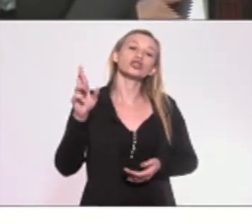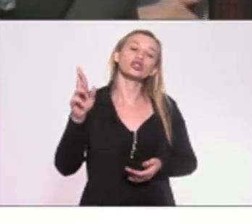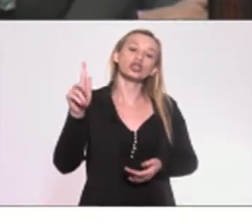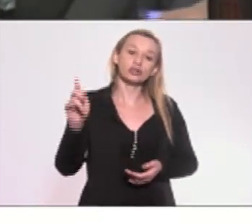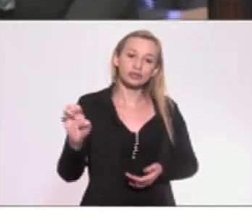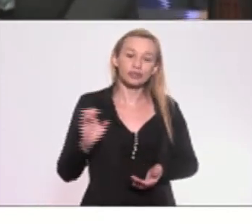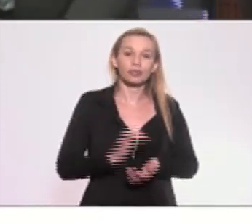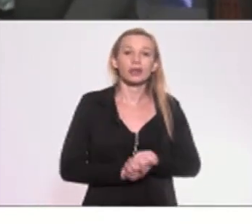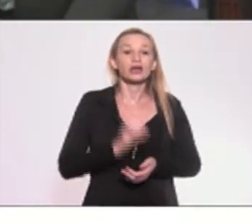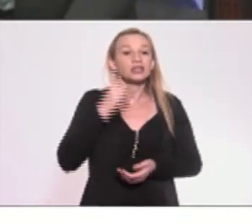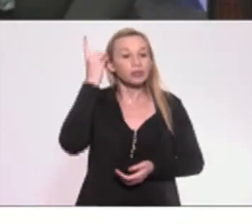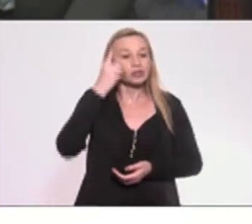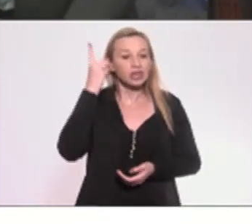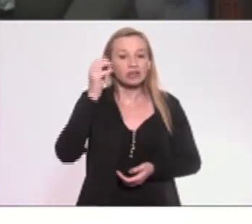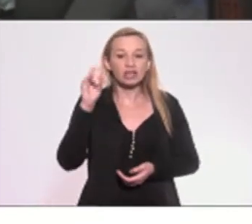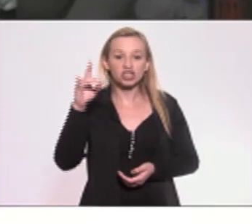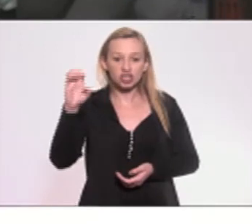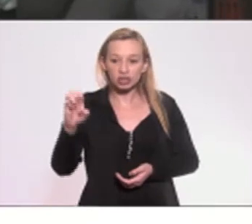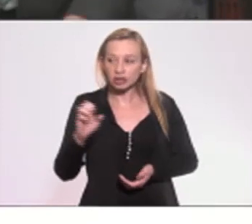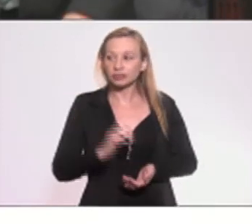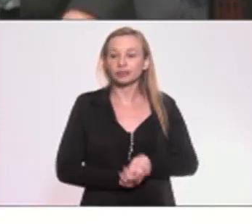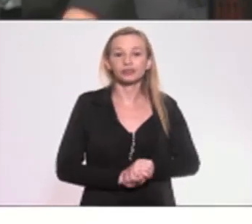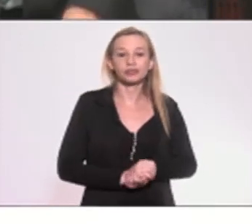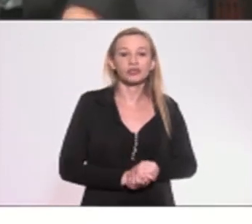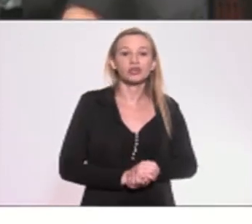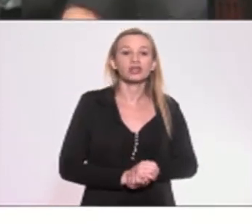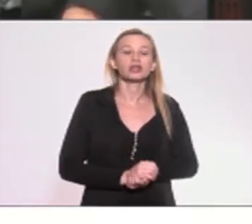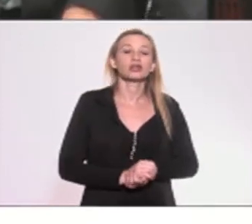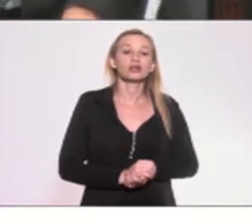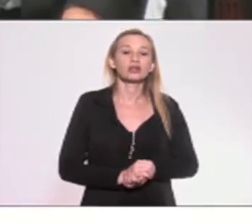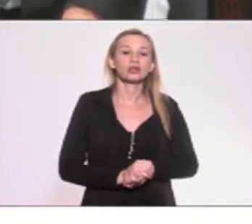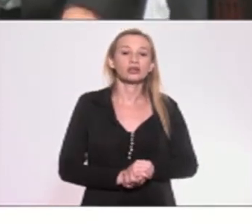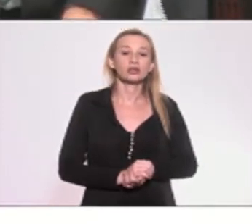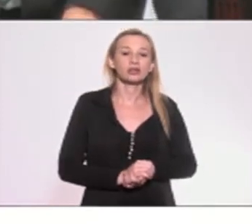deputado Alexandre Freitas,